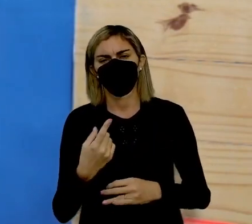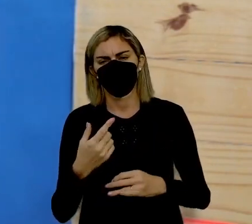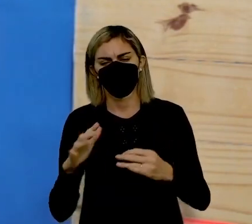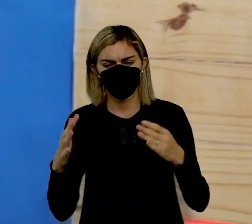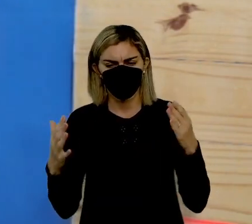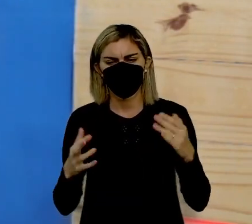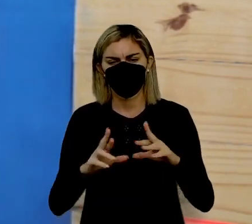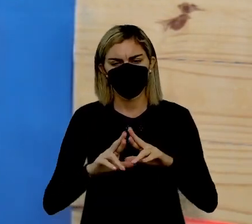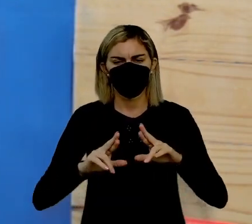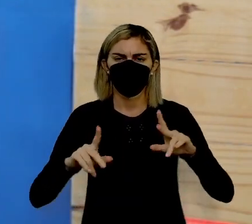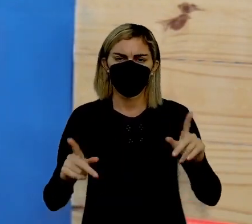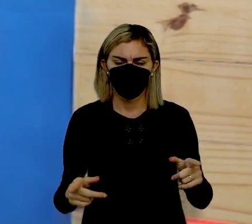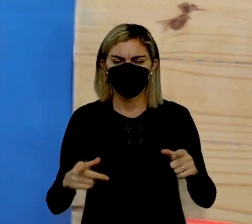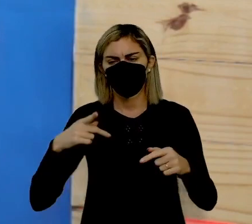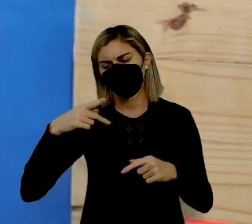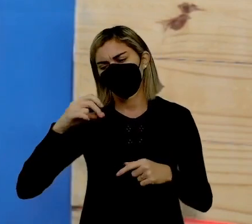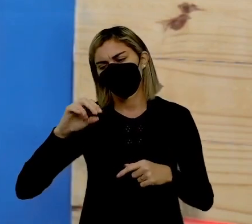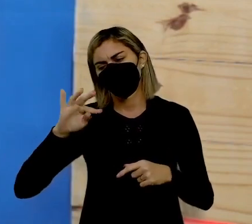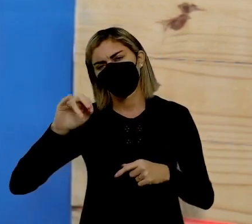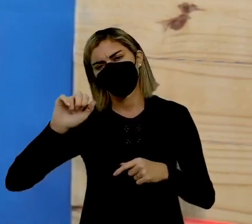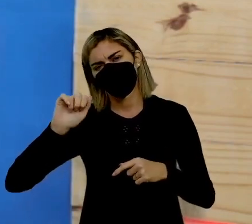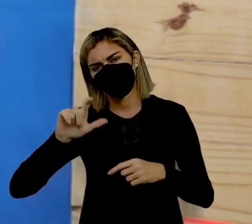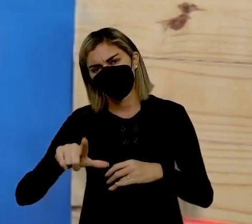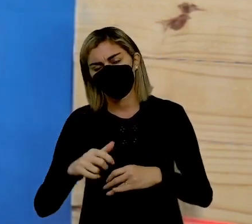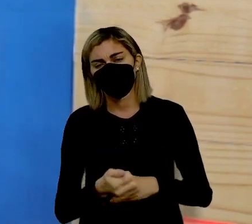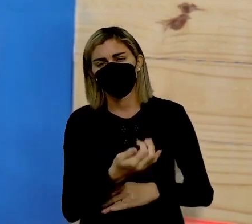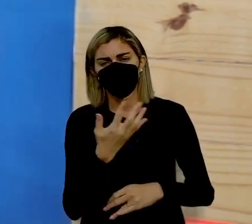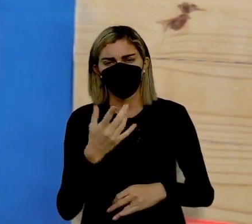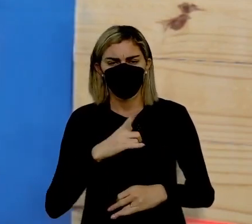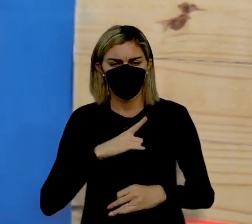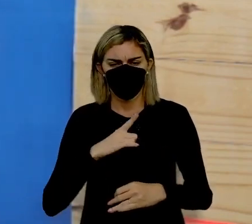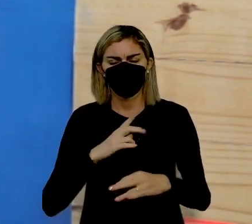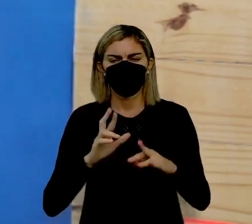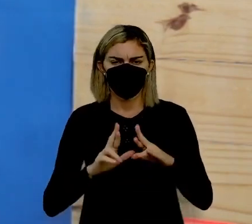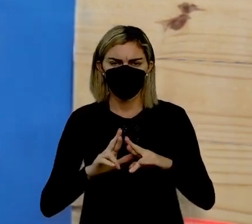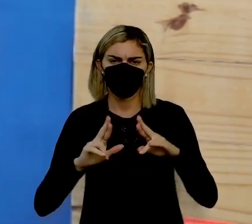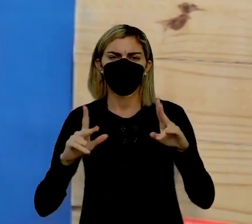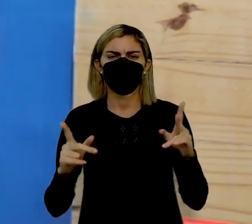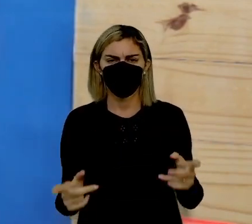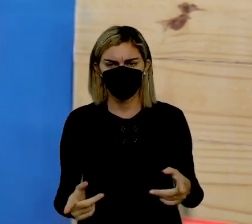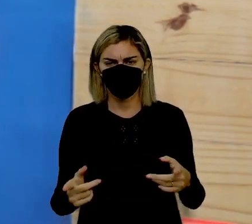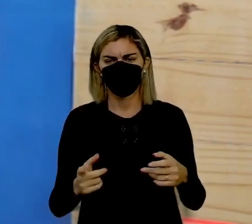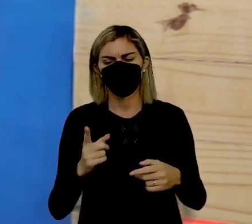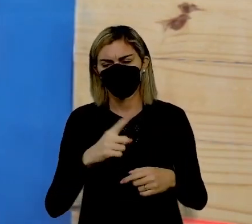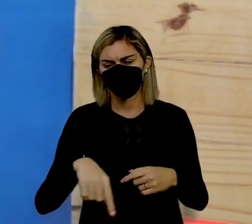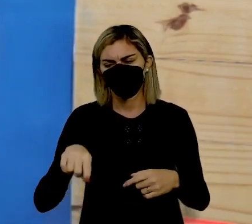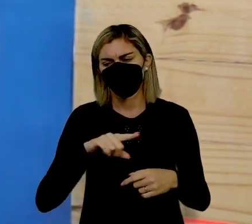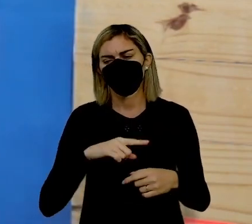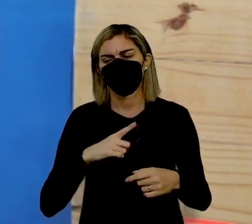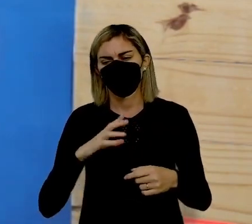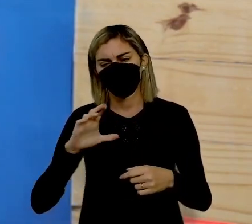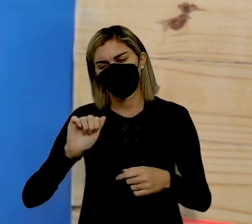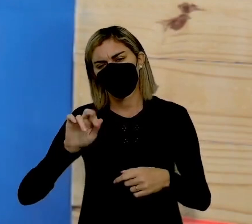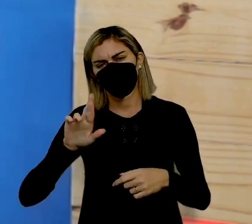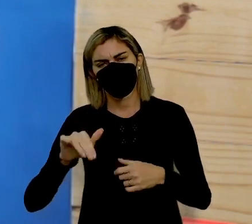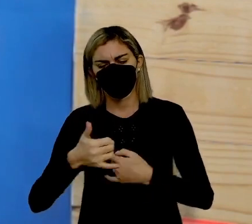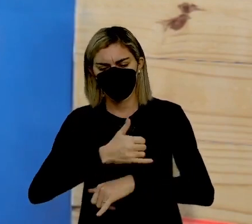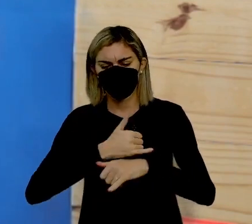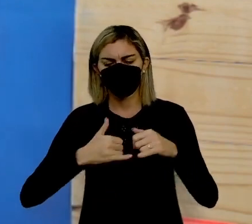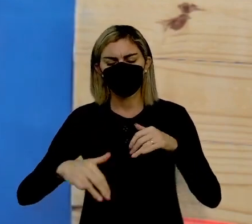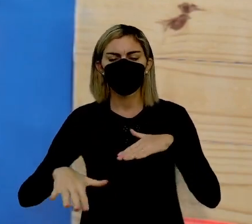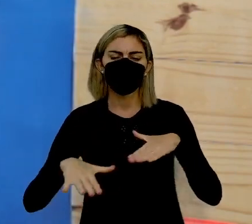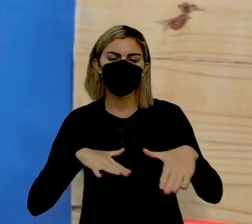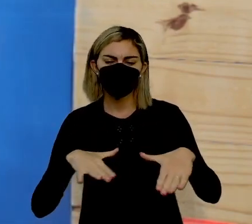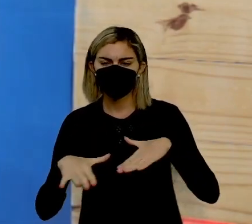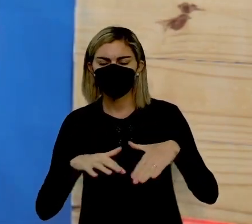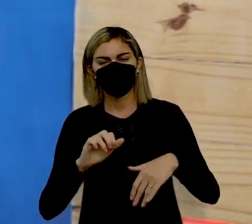a uma diferença de potencial. Enquanto tiver diferença de potencial, os portadores de carga elétrica se movimentam.